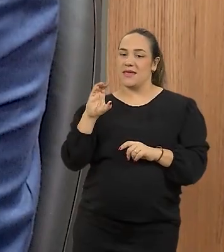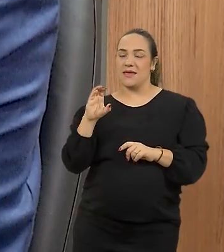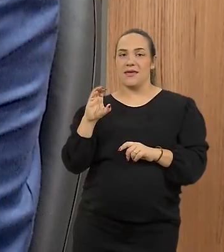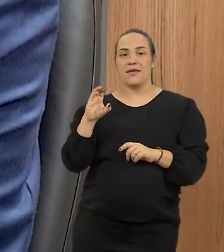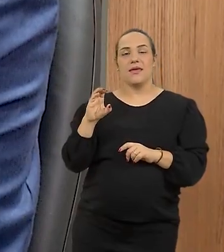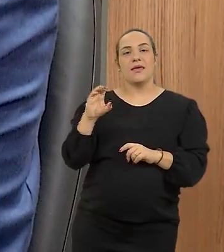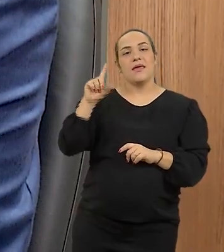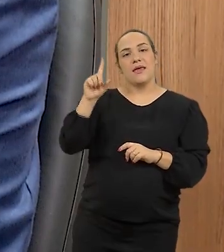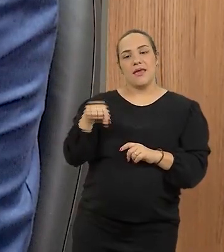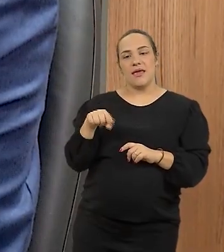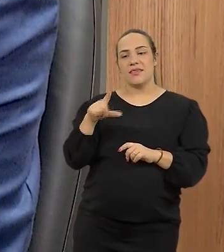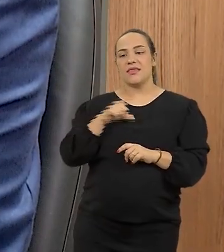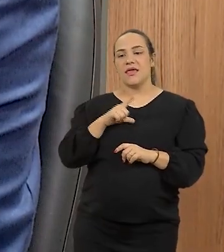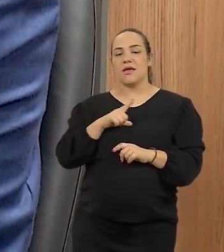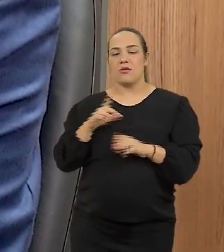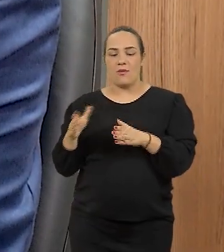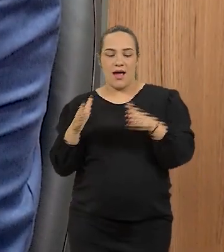de